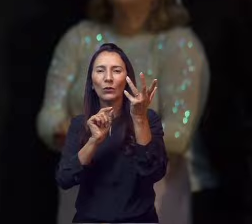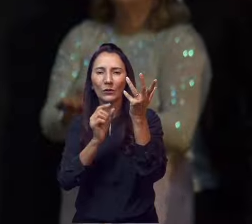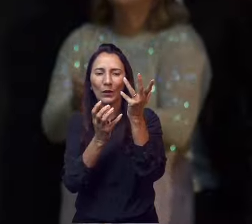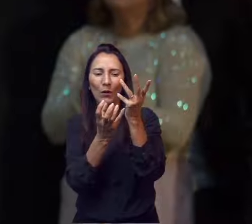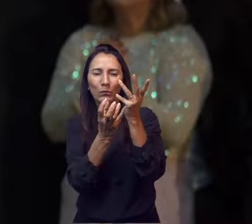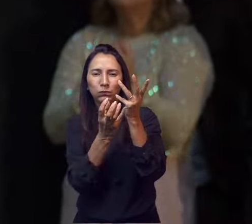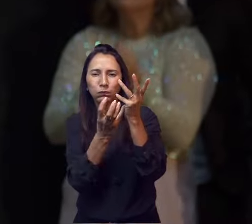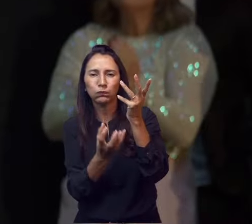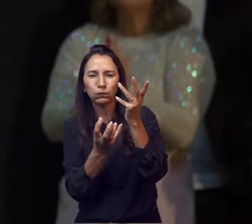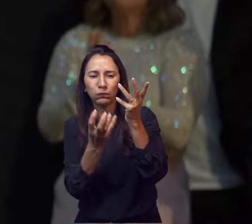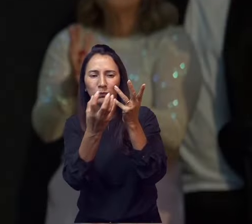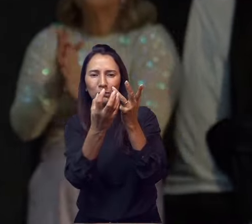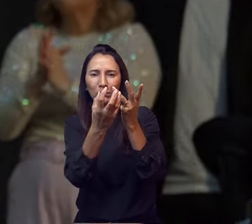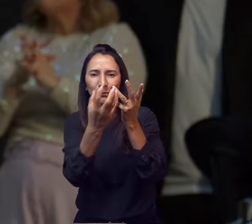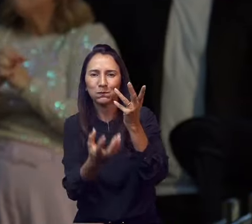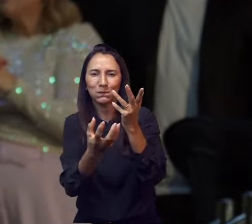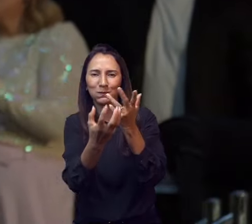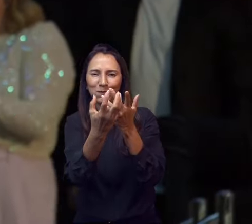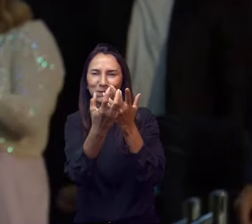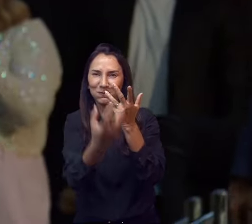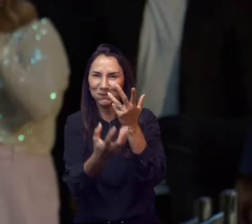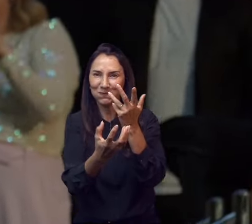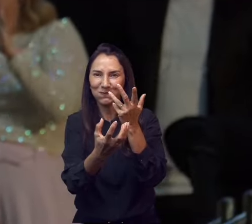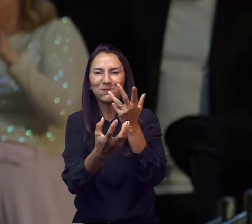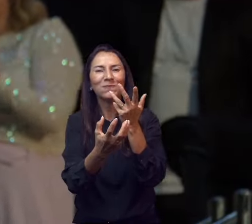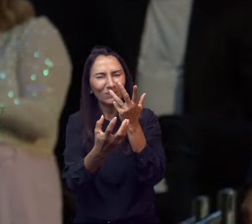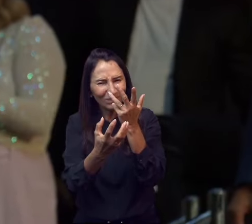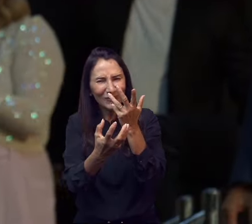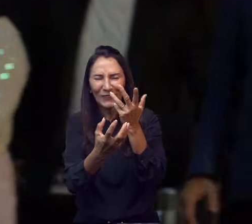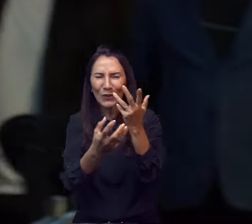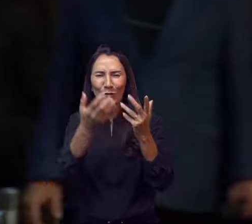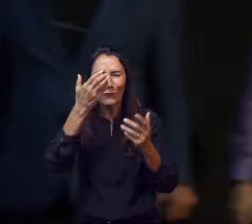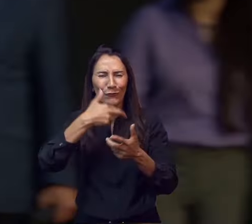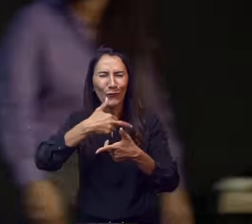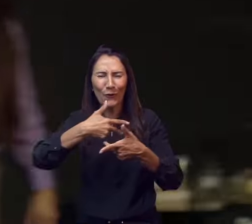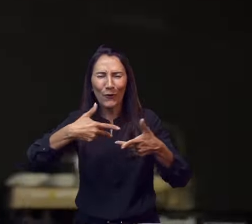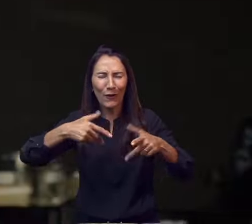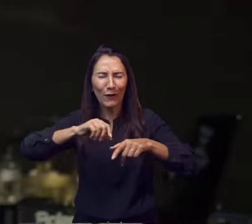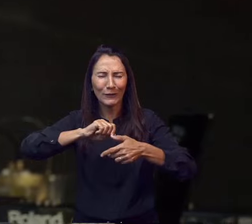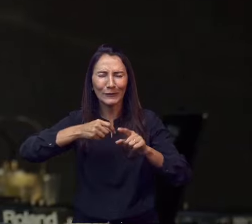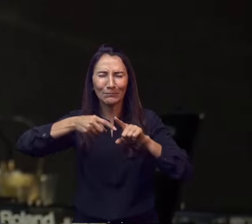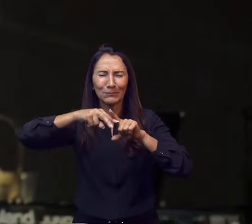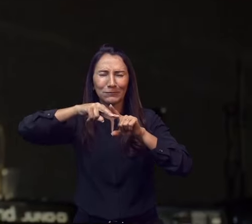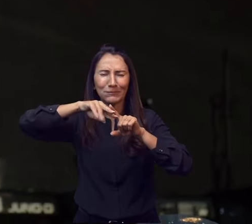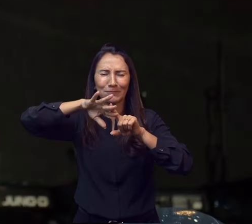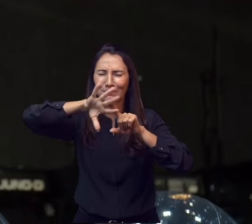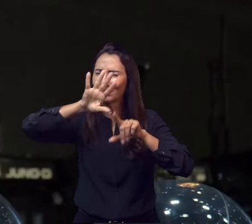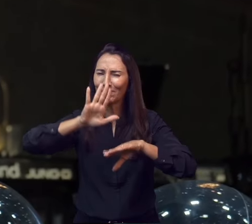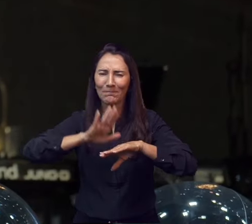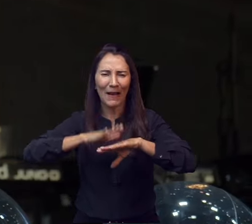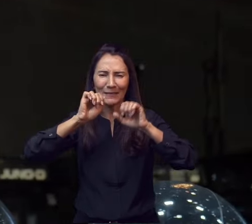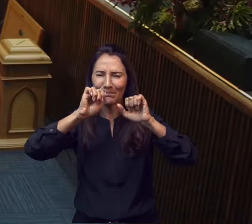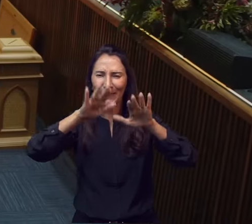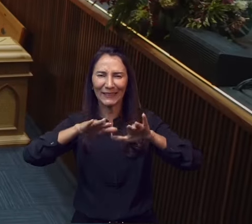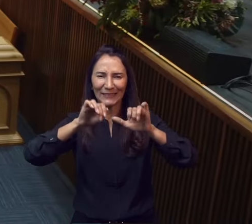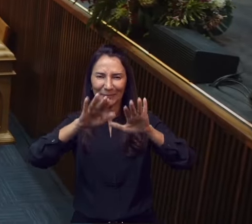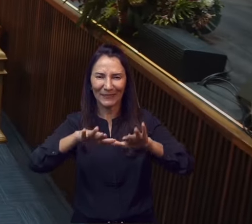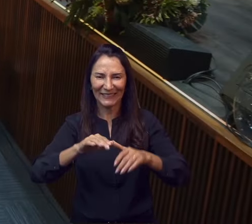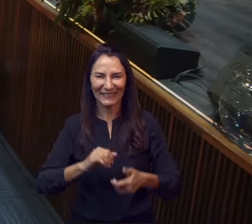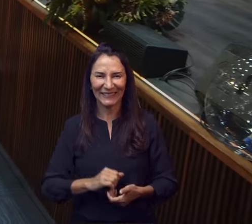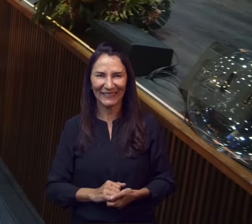onde o senhor chegar vai dar fruto vai dar fruto vai dar fruto receba Alegria do Senhor Deus abençoe glória a